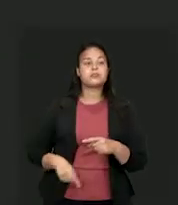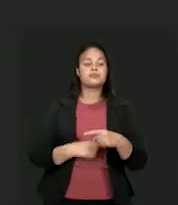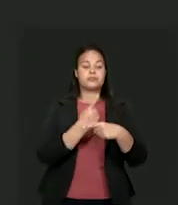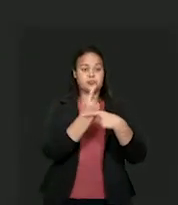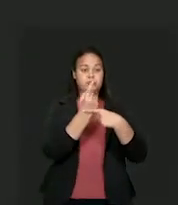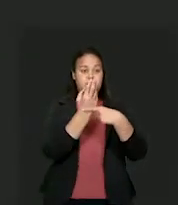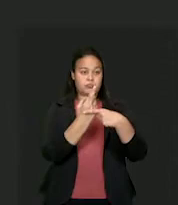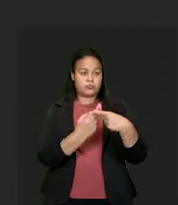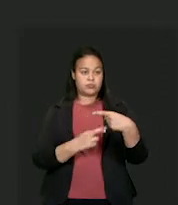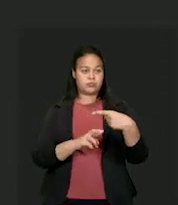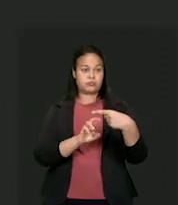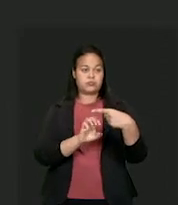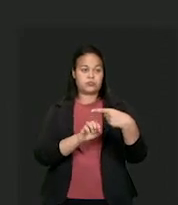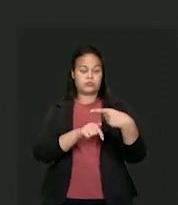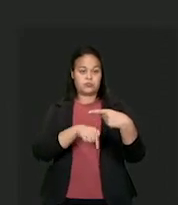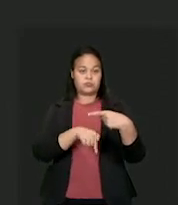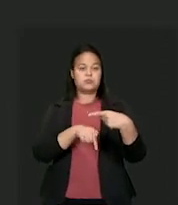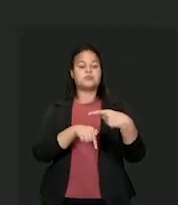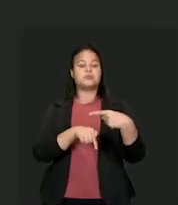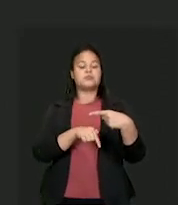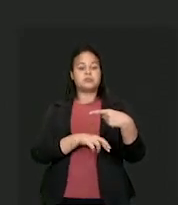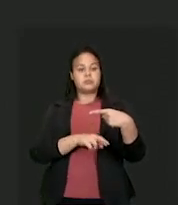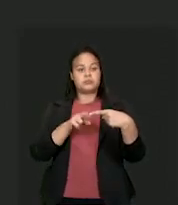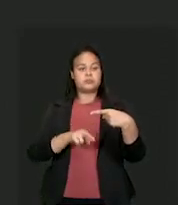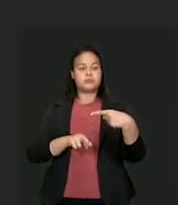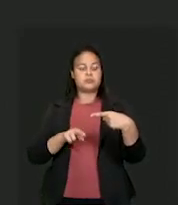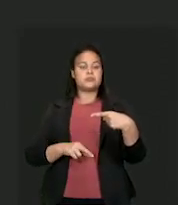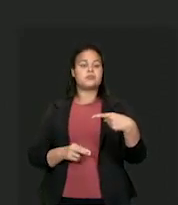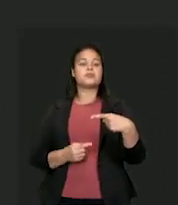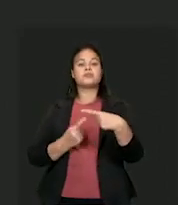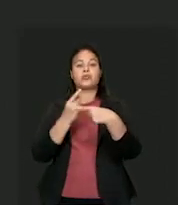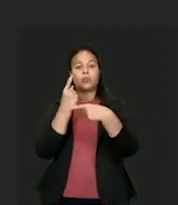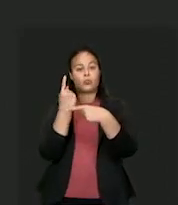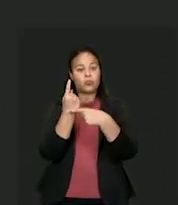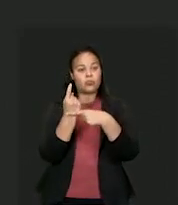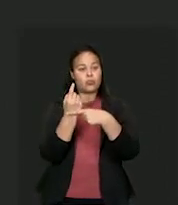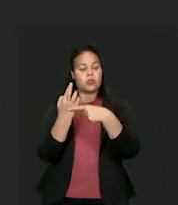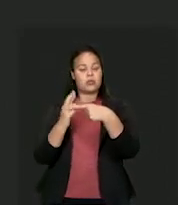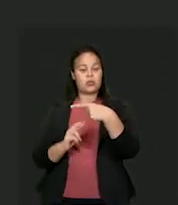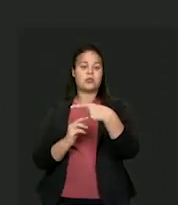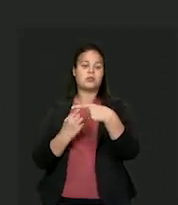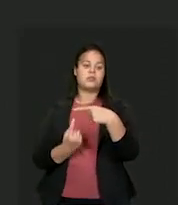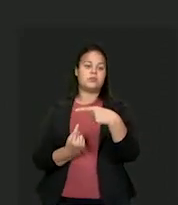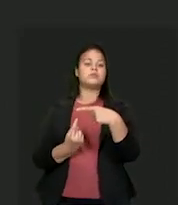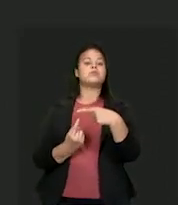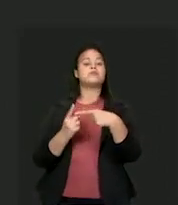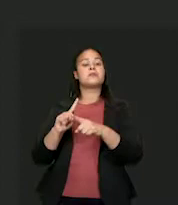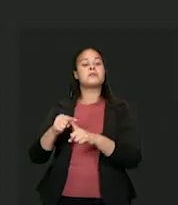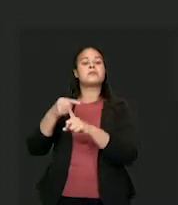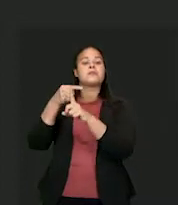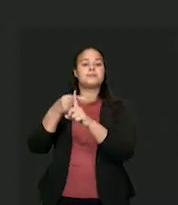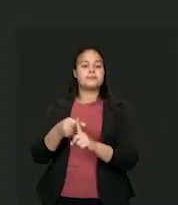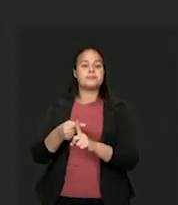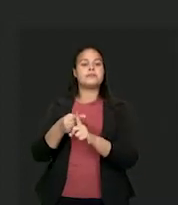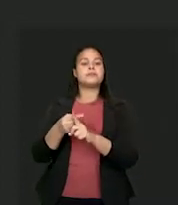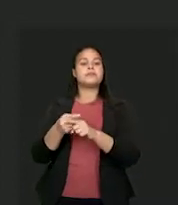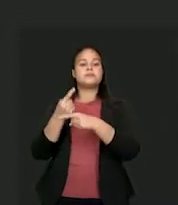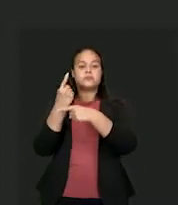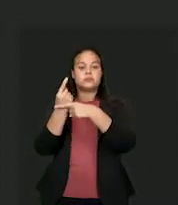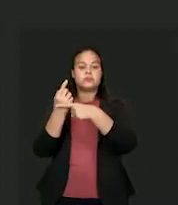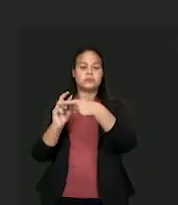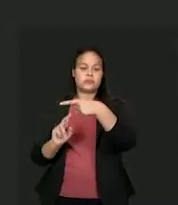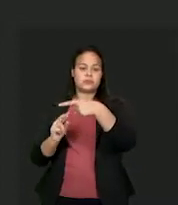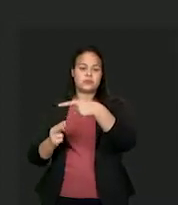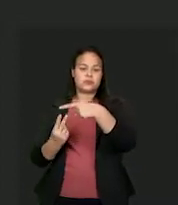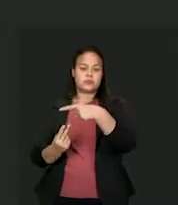REC, 1 sobre a resistência equivalente, é 1 sobre R1, mais 1 sobre